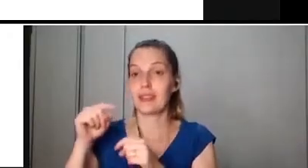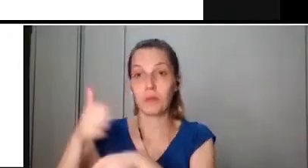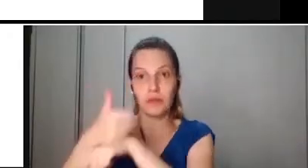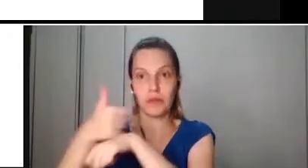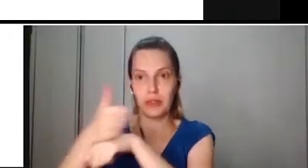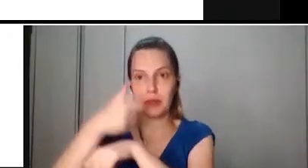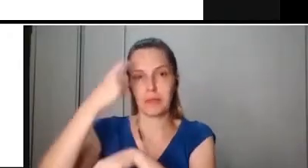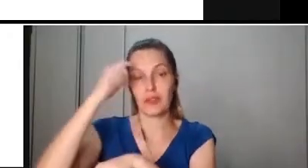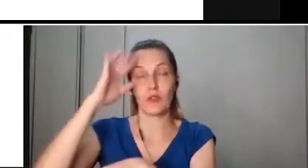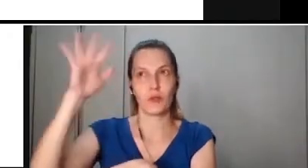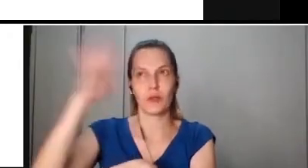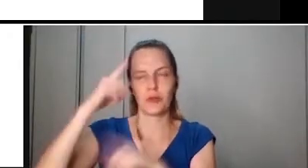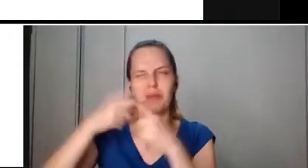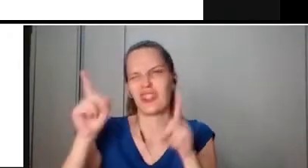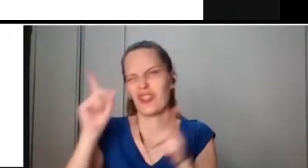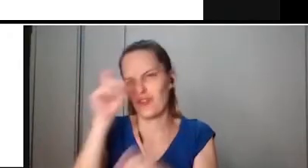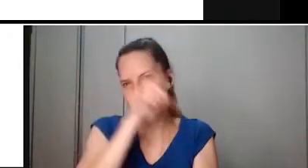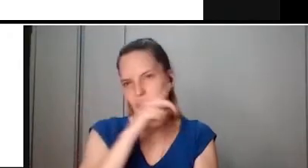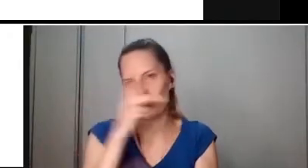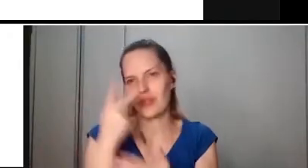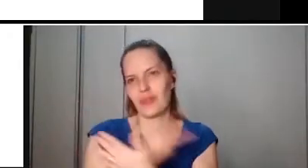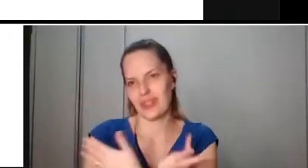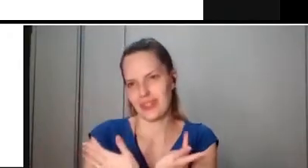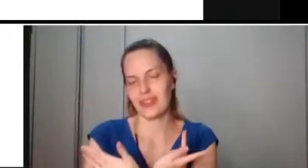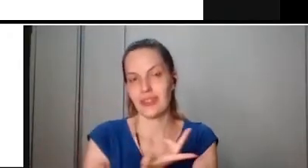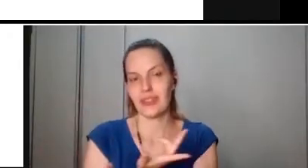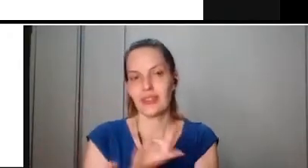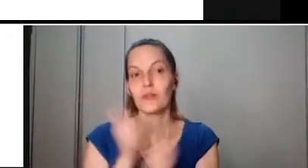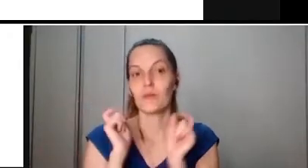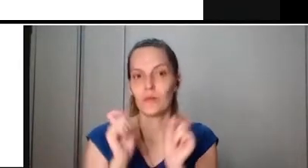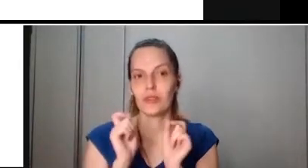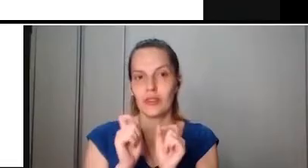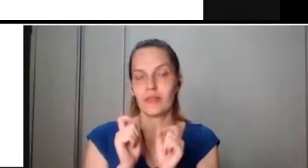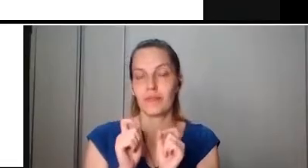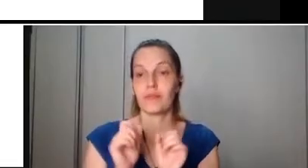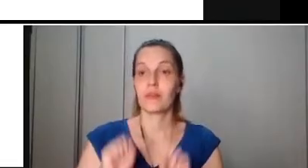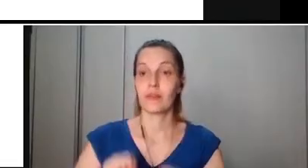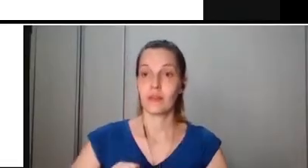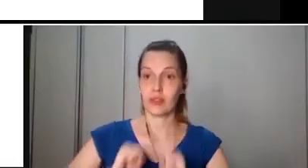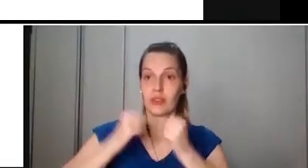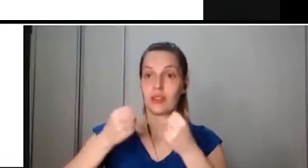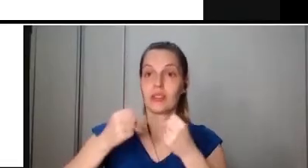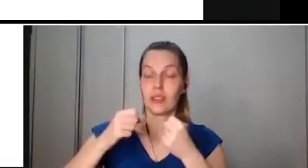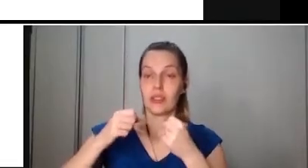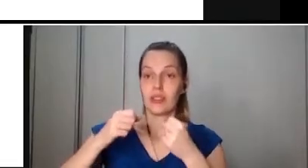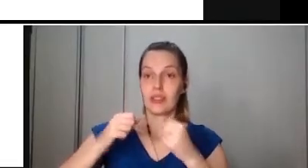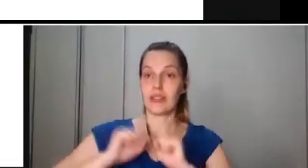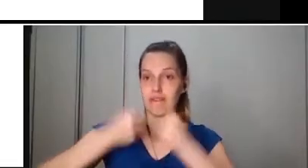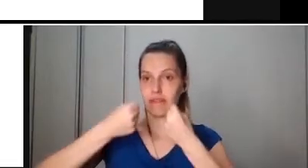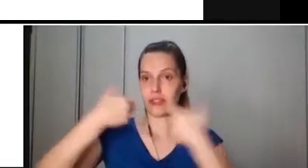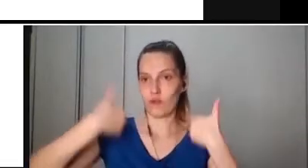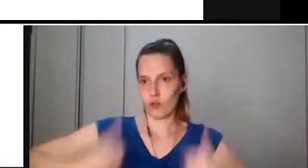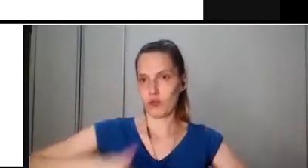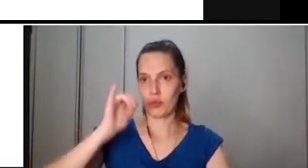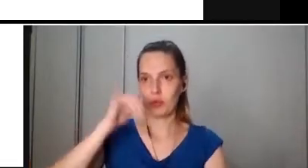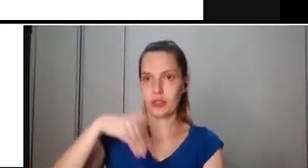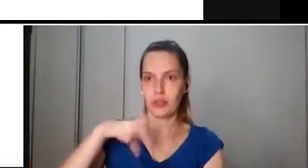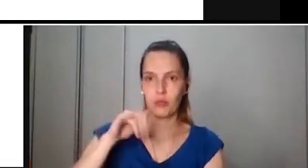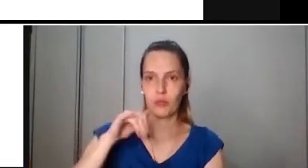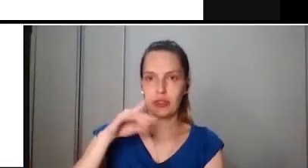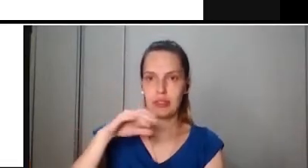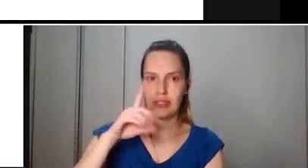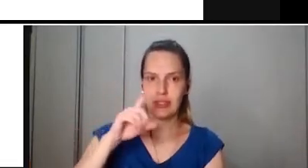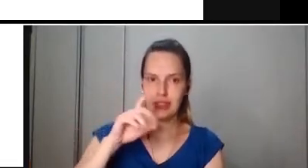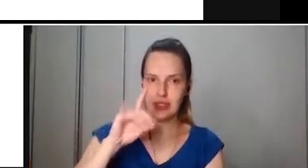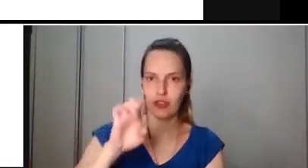realizável. Seria o seguinte, a imunidade que adquirida, específica, né, das vacinas ou das